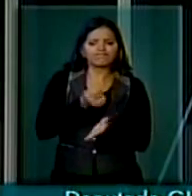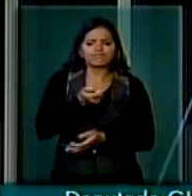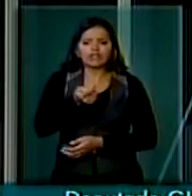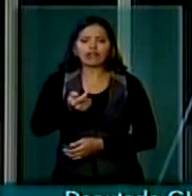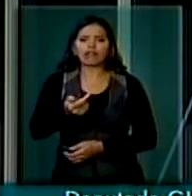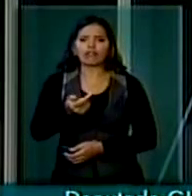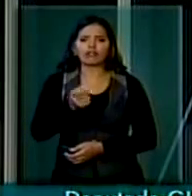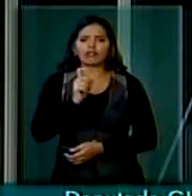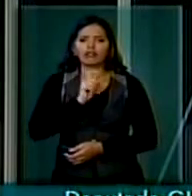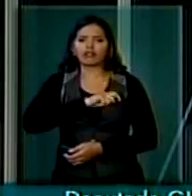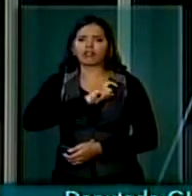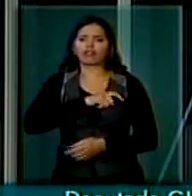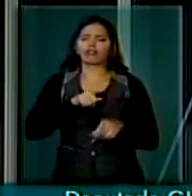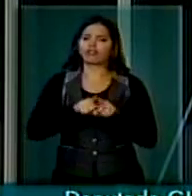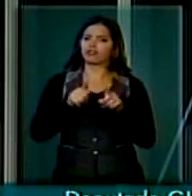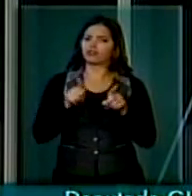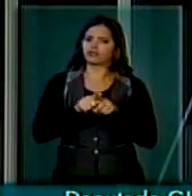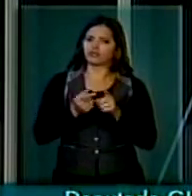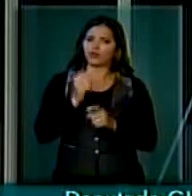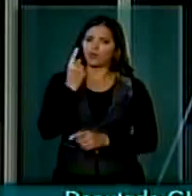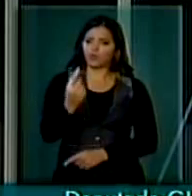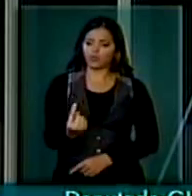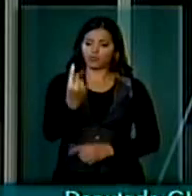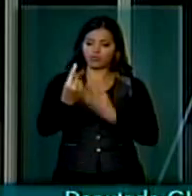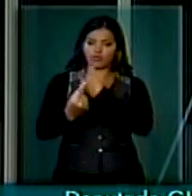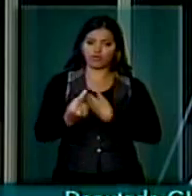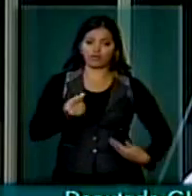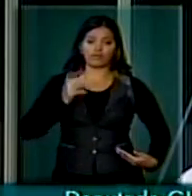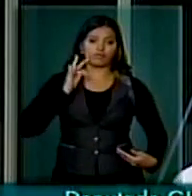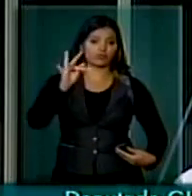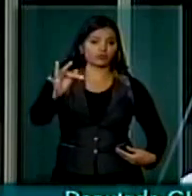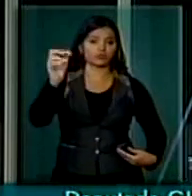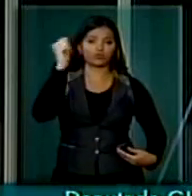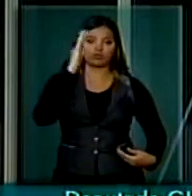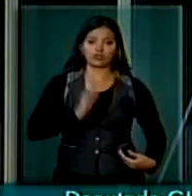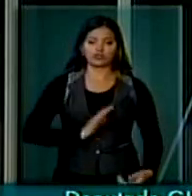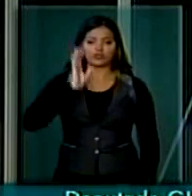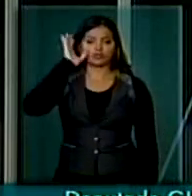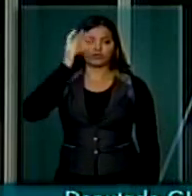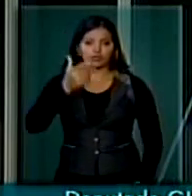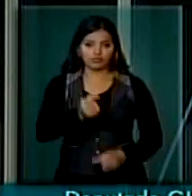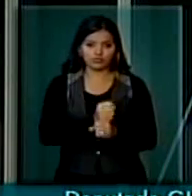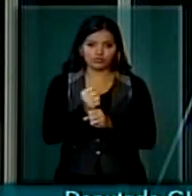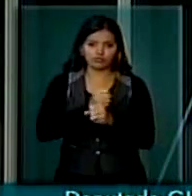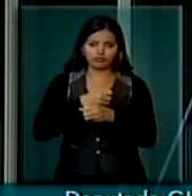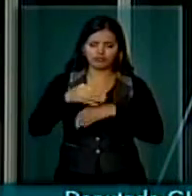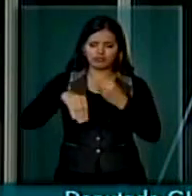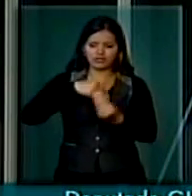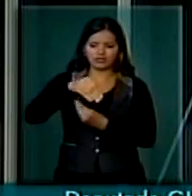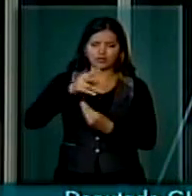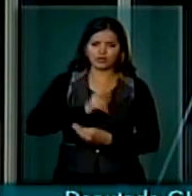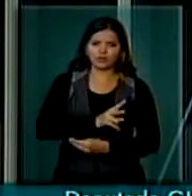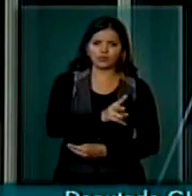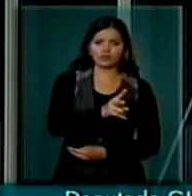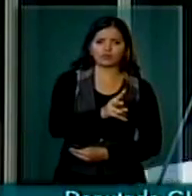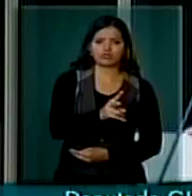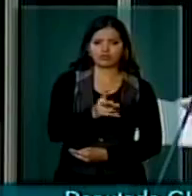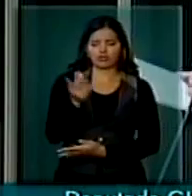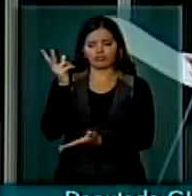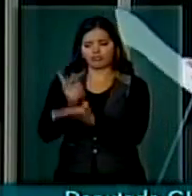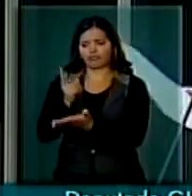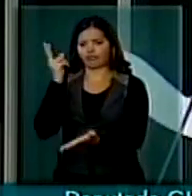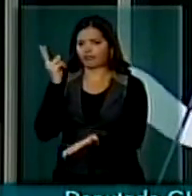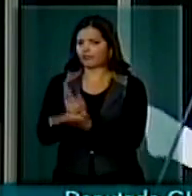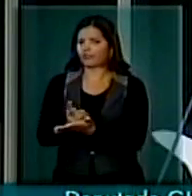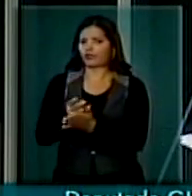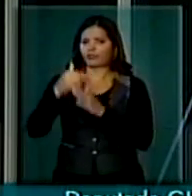somente um governo irá ditar os rumos do país para os próximos anos, se misturando continuidade com continuismo,